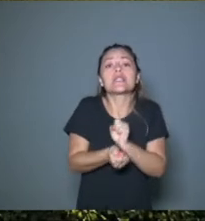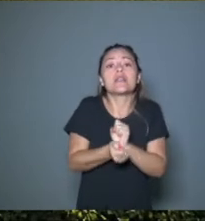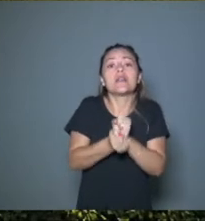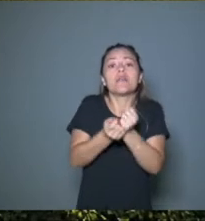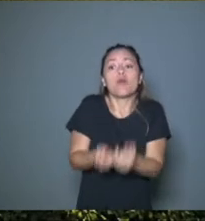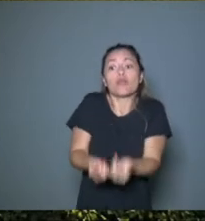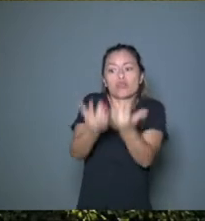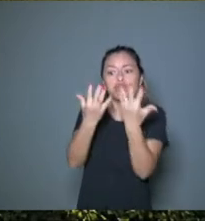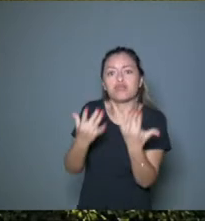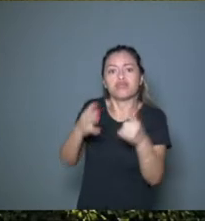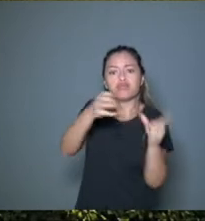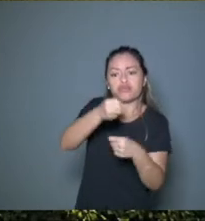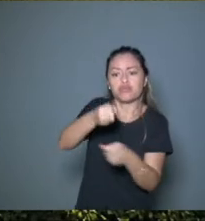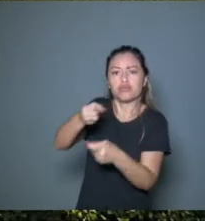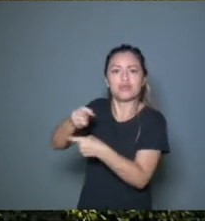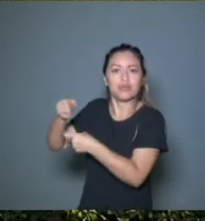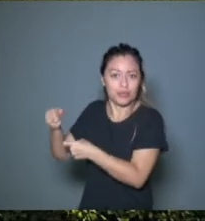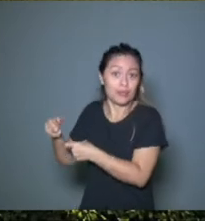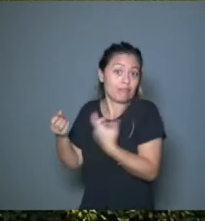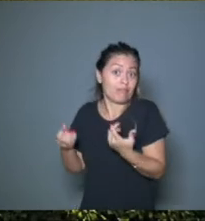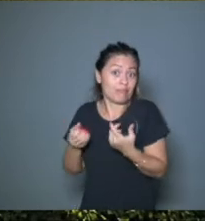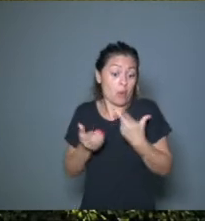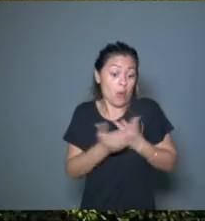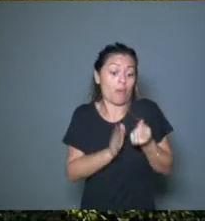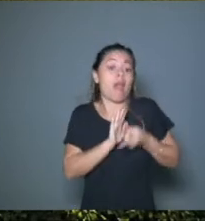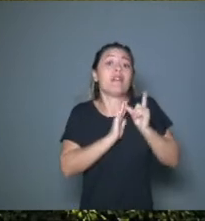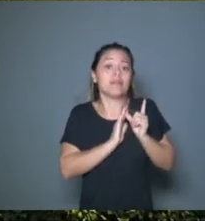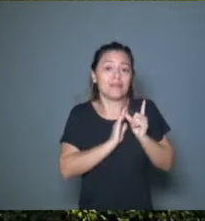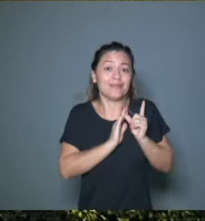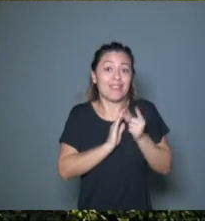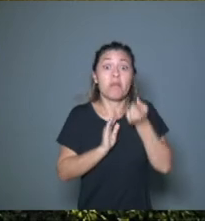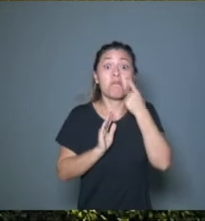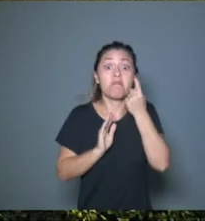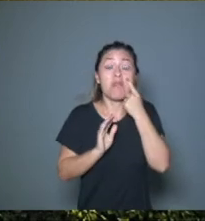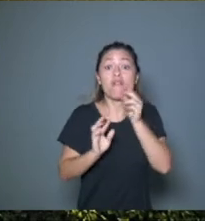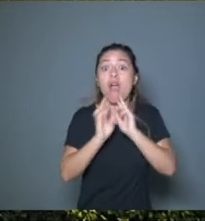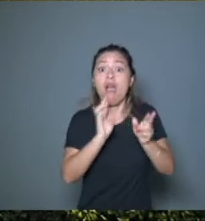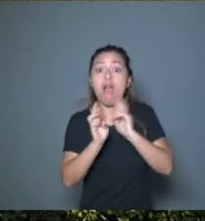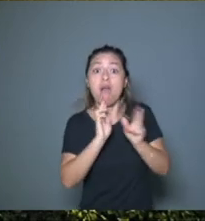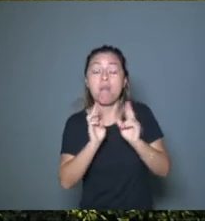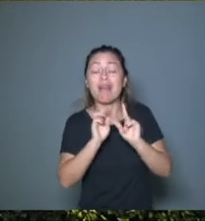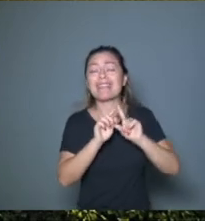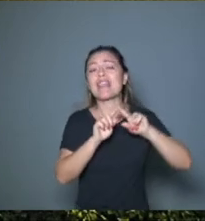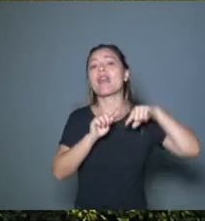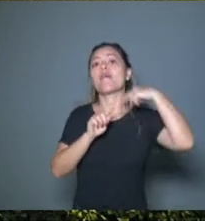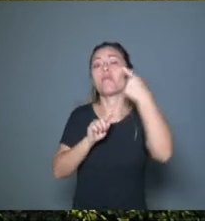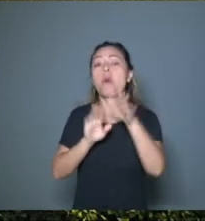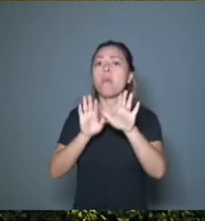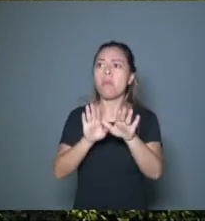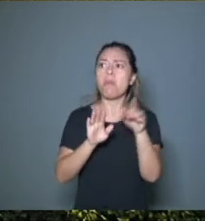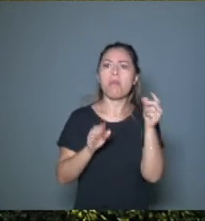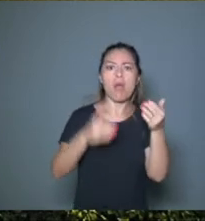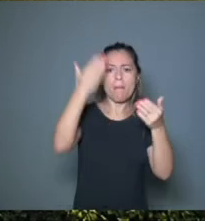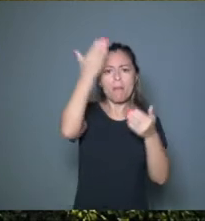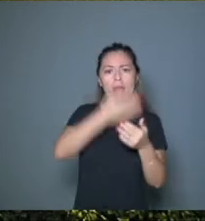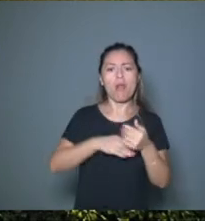o final de 2022, nós vamos ter uma geração forte de caixa, e com certeza esse indicador deve reduzir significativamente.